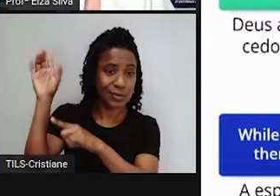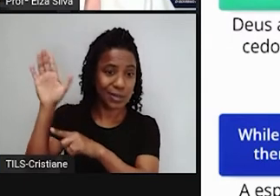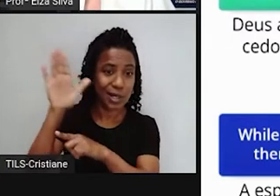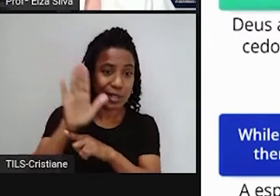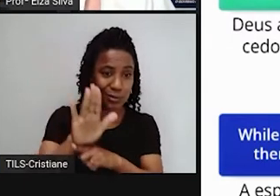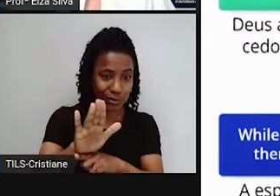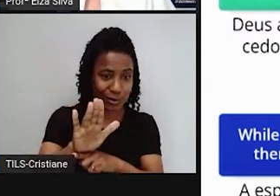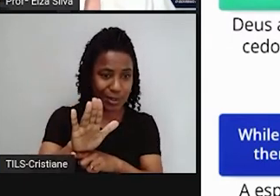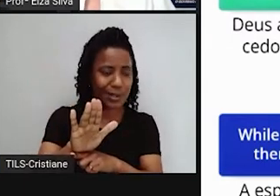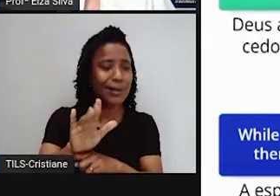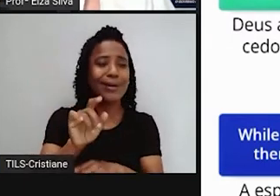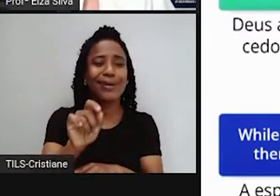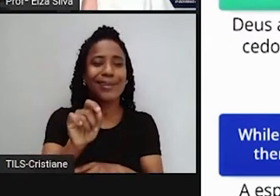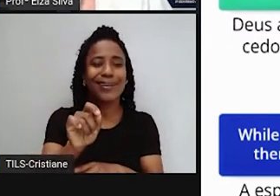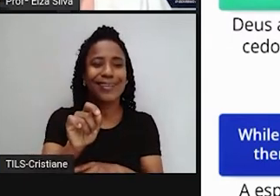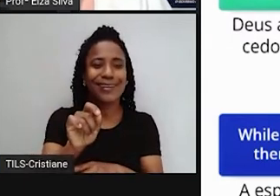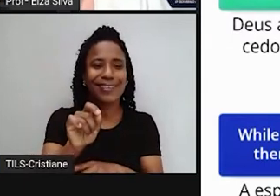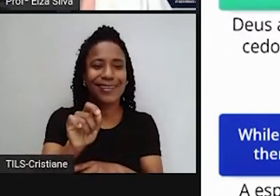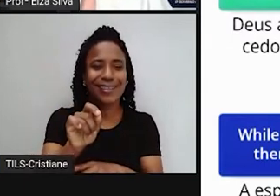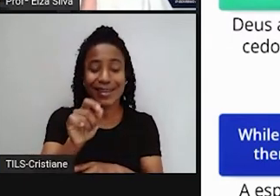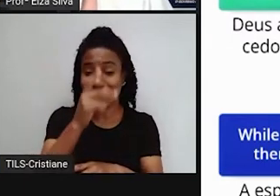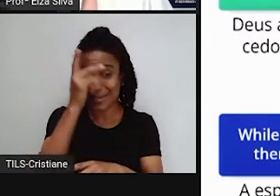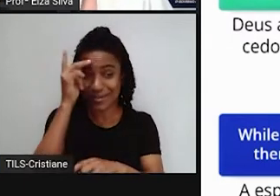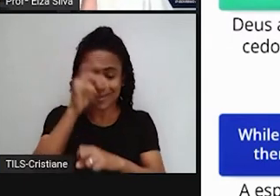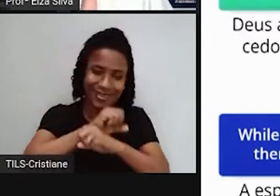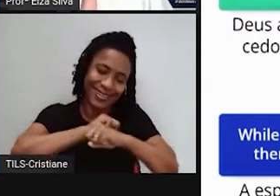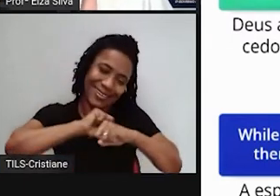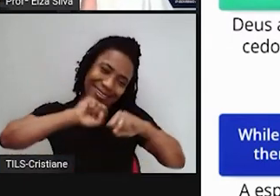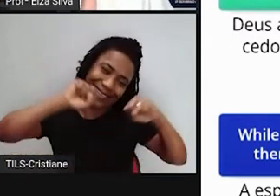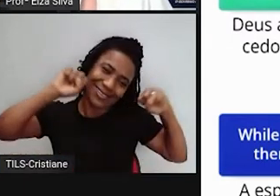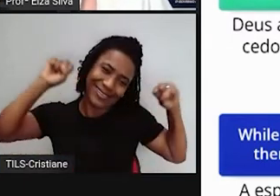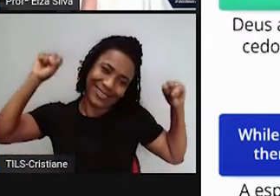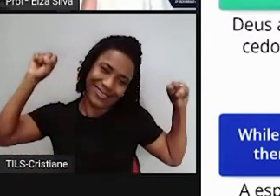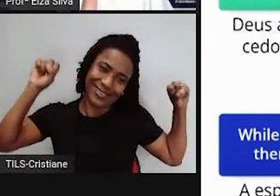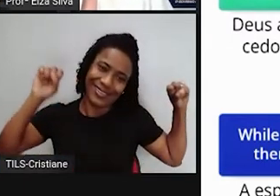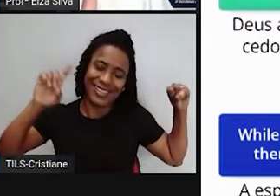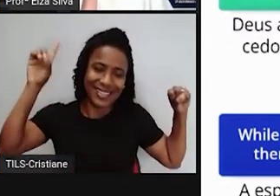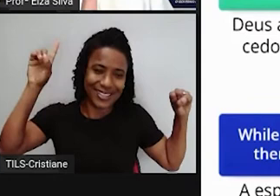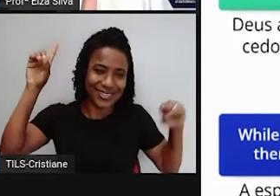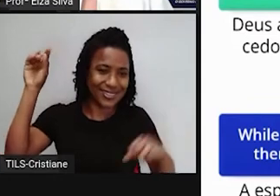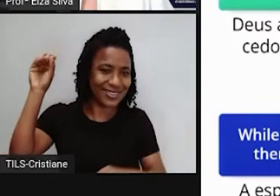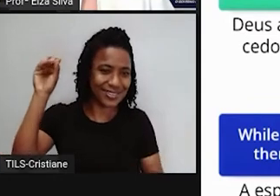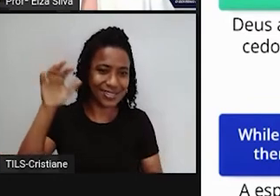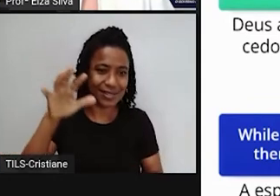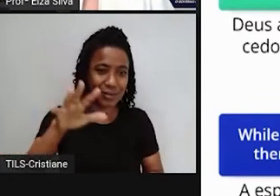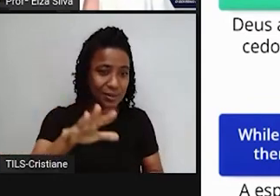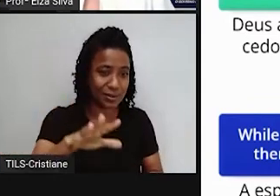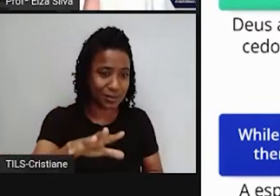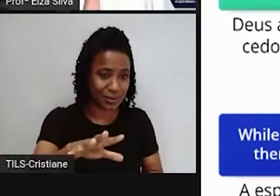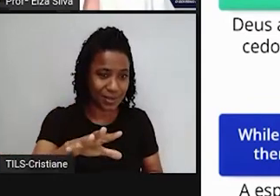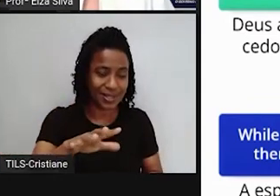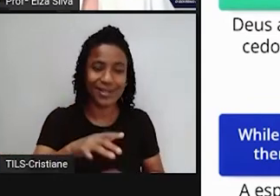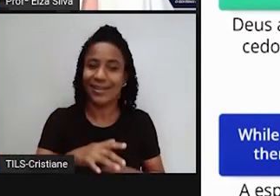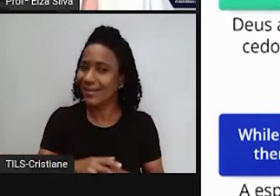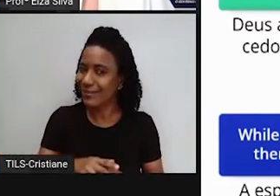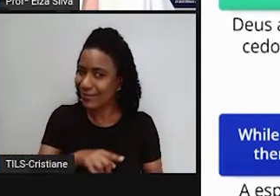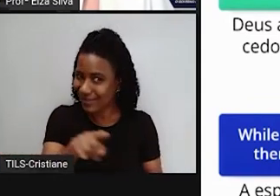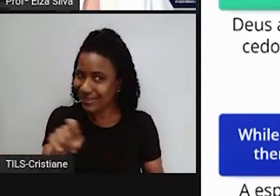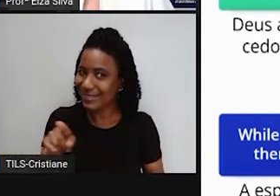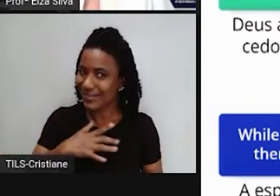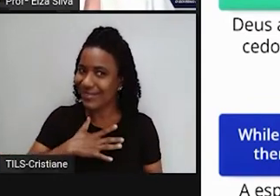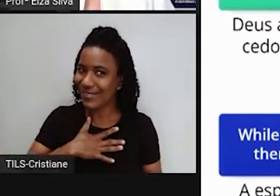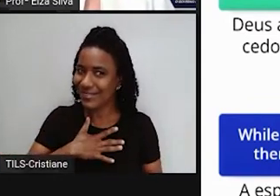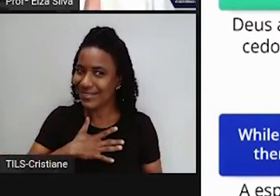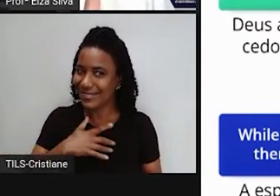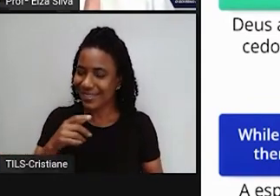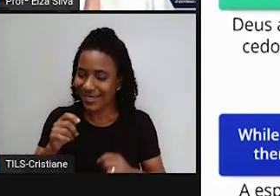cedo madruga. Vocês gostam de acordar cedo? Não mente. E nesse friozinho dá vontade de ficar um pouquinho